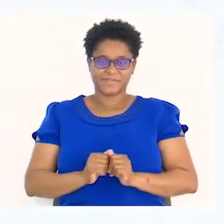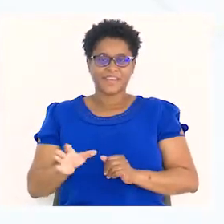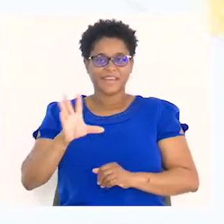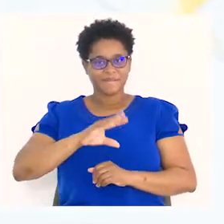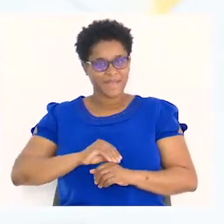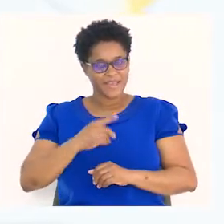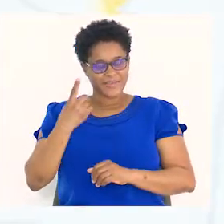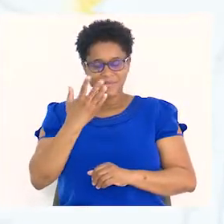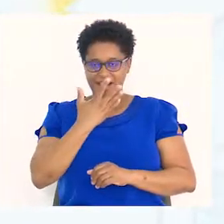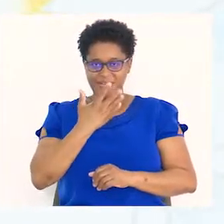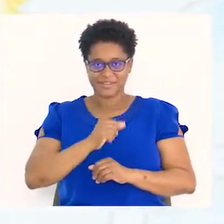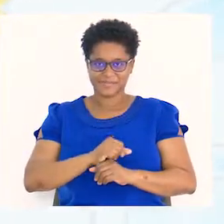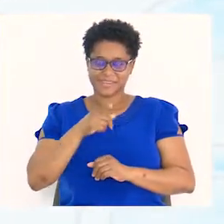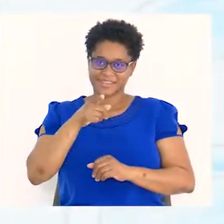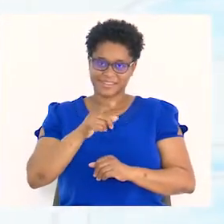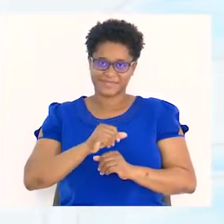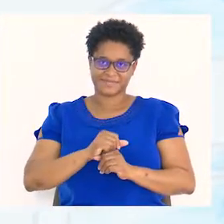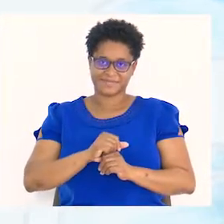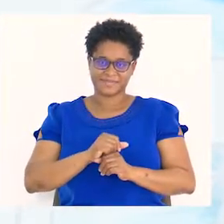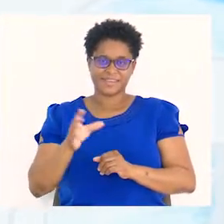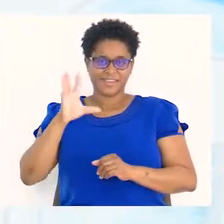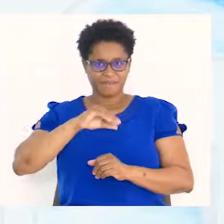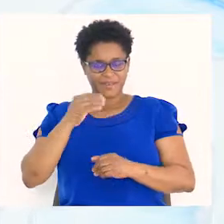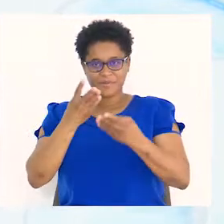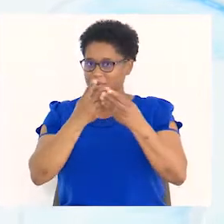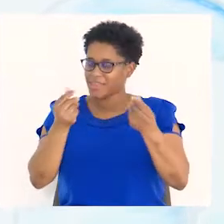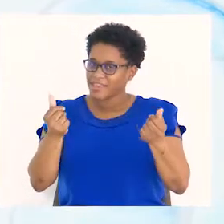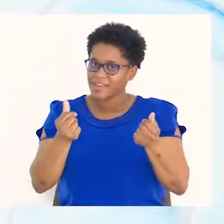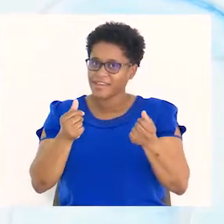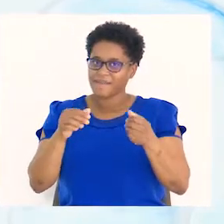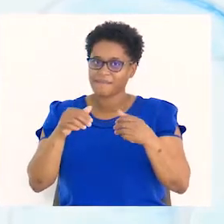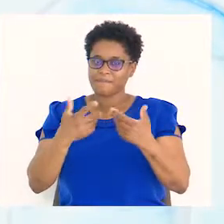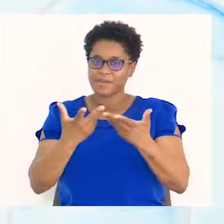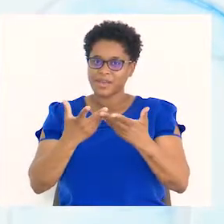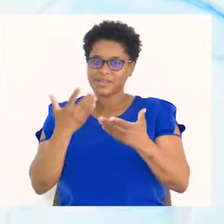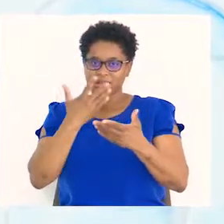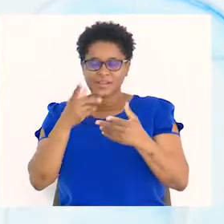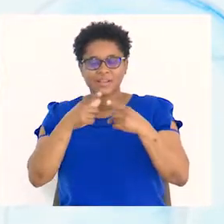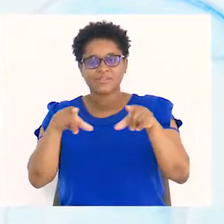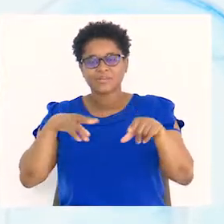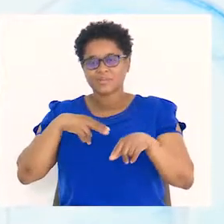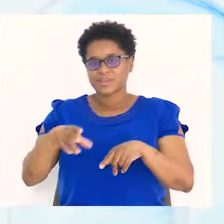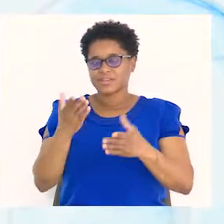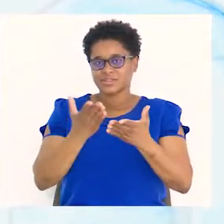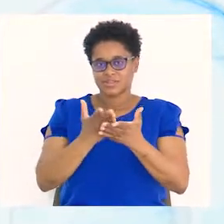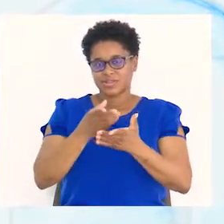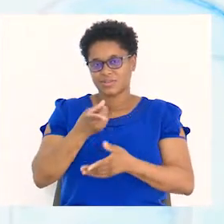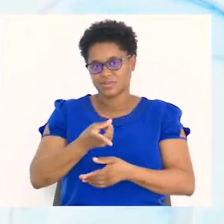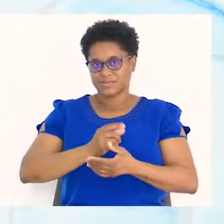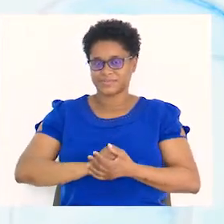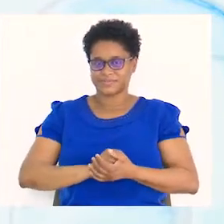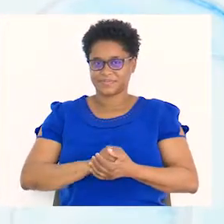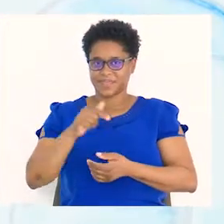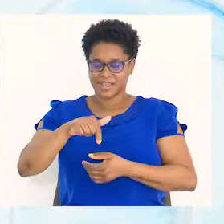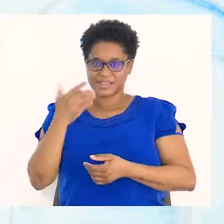Mais uma aula para ti, mais um conteúdo para o teu currículo de língua portuguesa de nono ano. Para